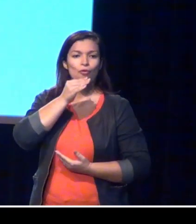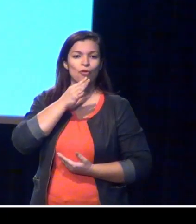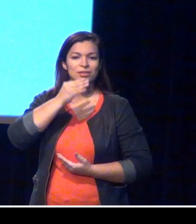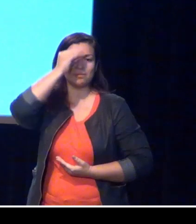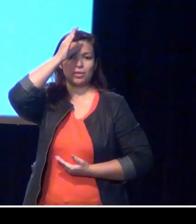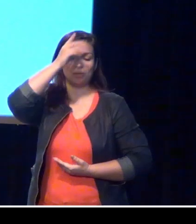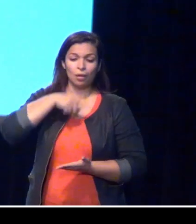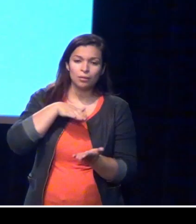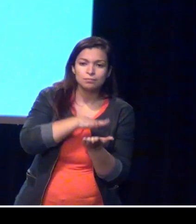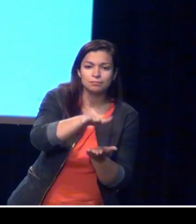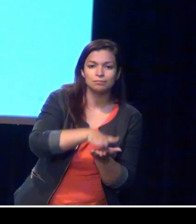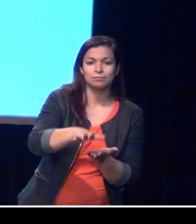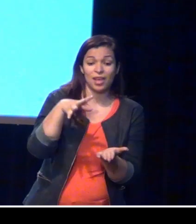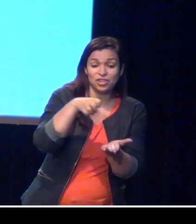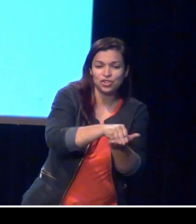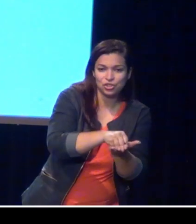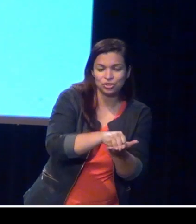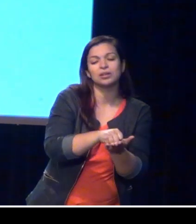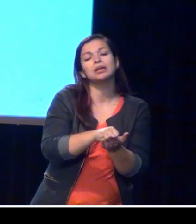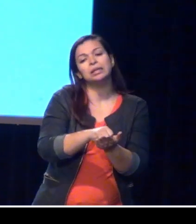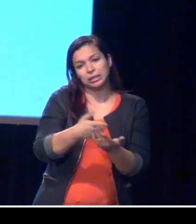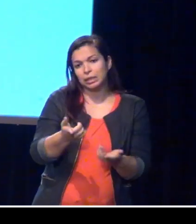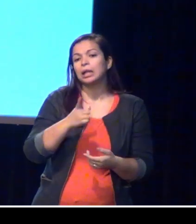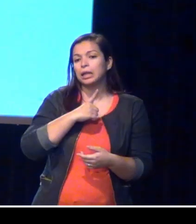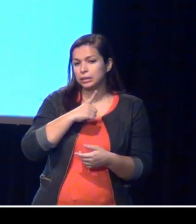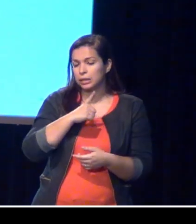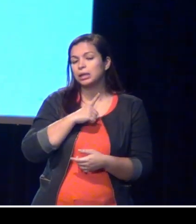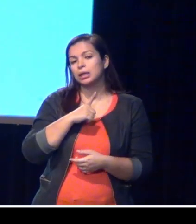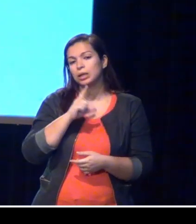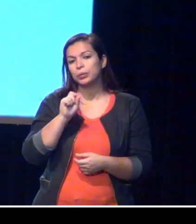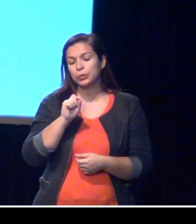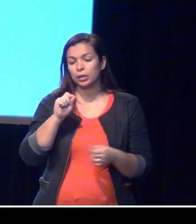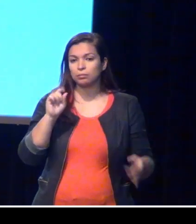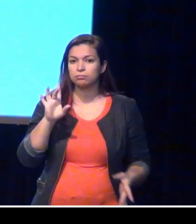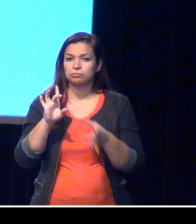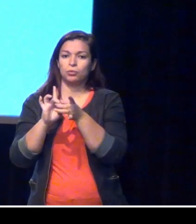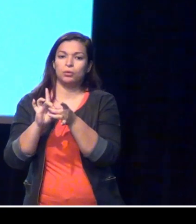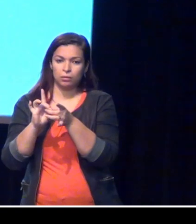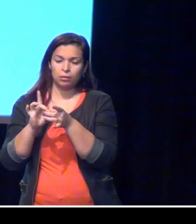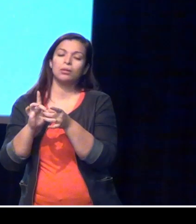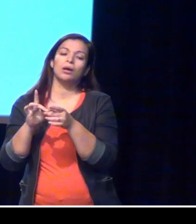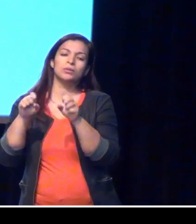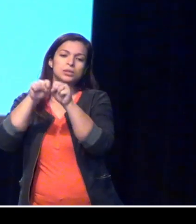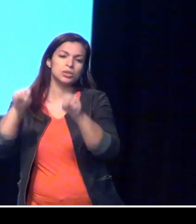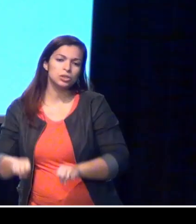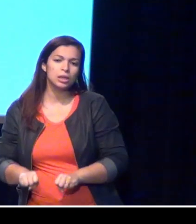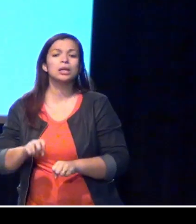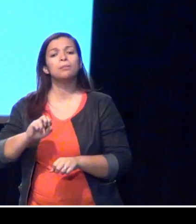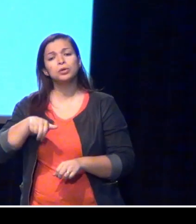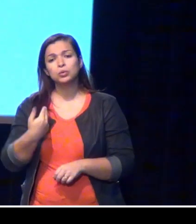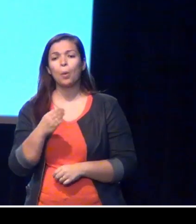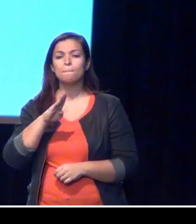né, e ela disponibiliza, atualmente, muito conectado com os sistemas, com as bases